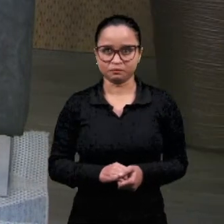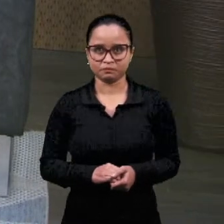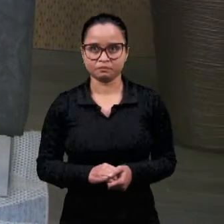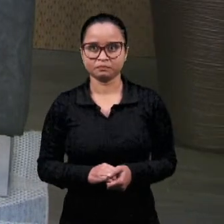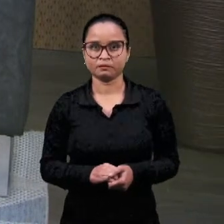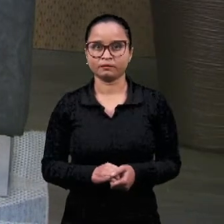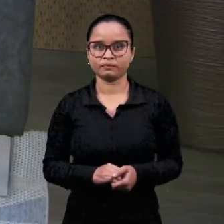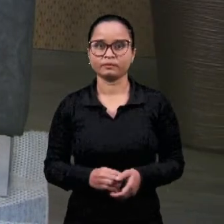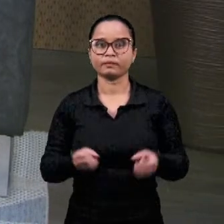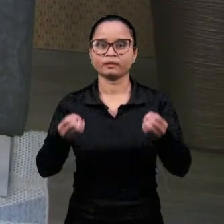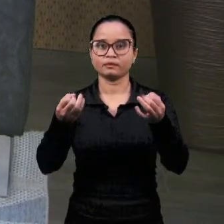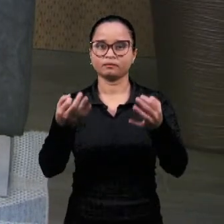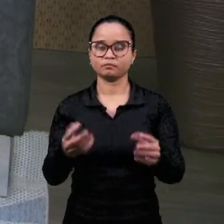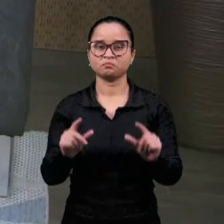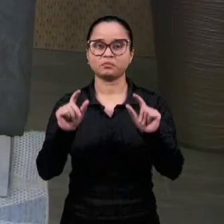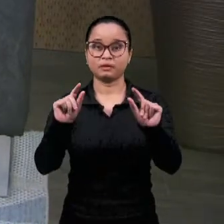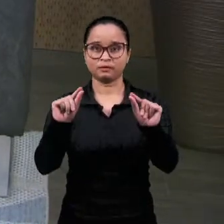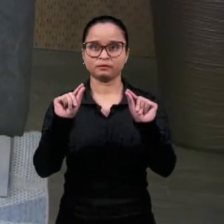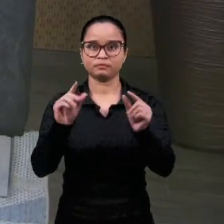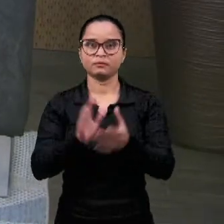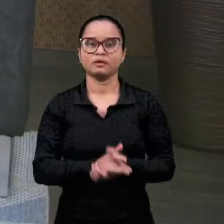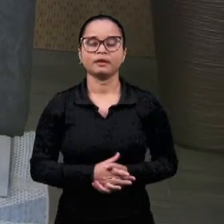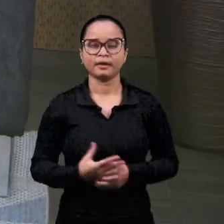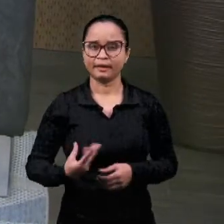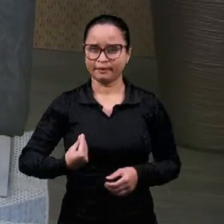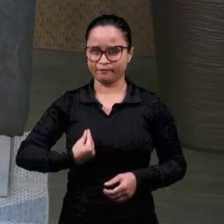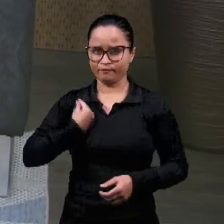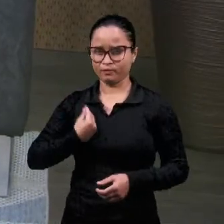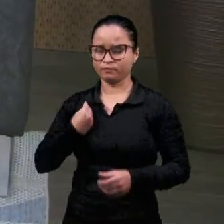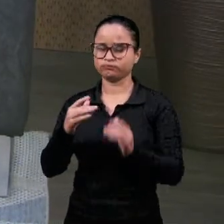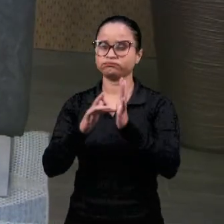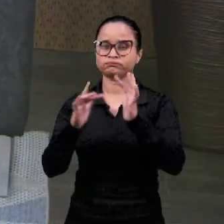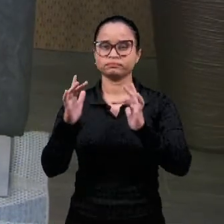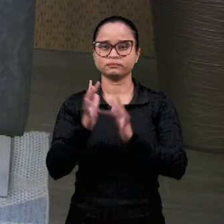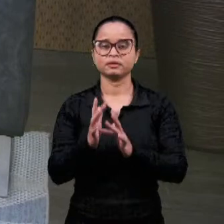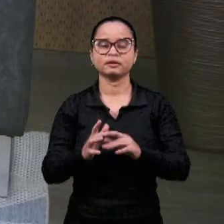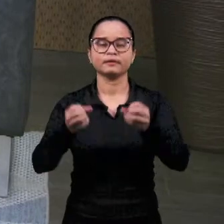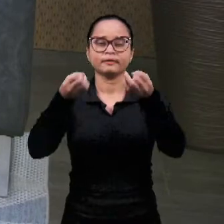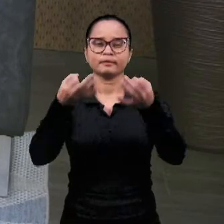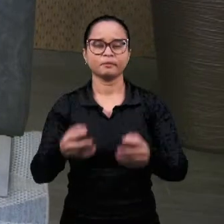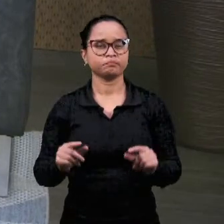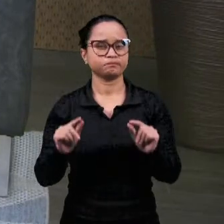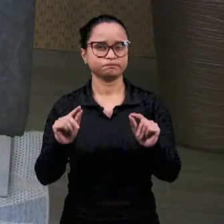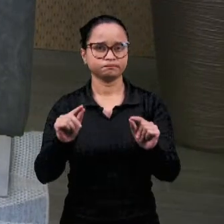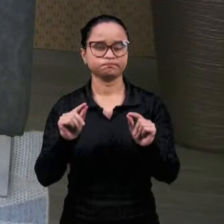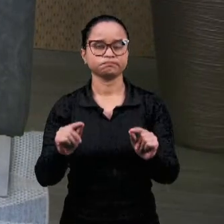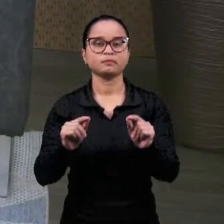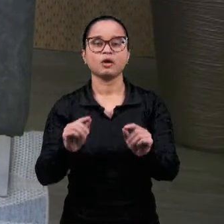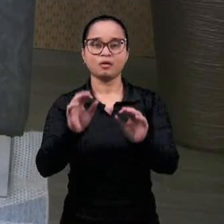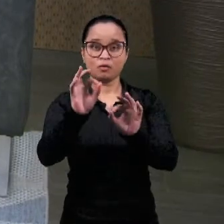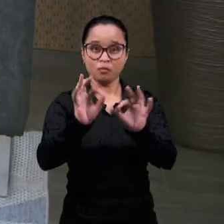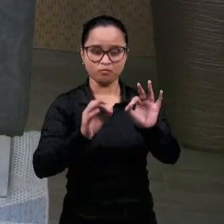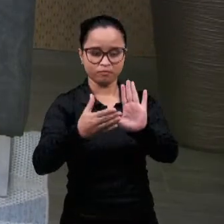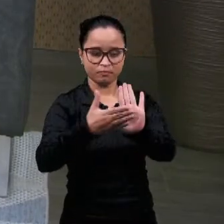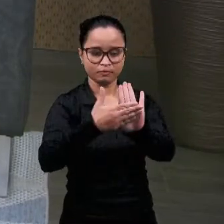O que quer dizer isso? Quer dizer que naquele momento, o projeto de Deus, através de Jesus, era